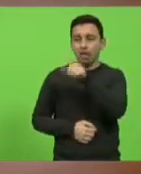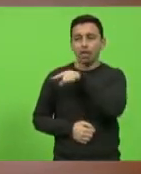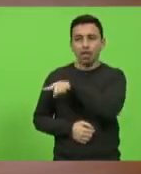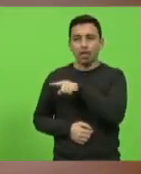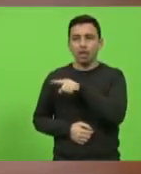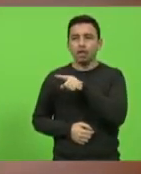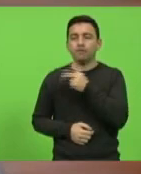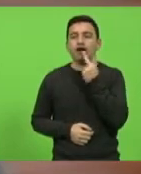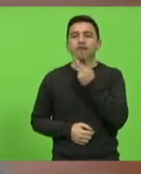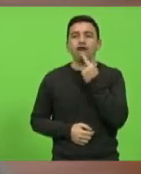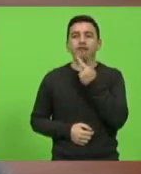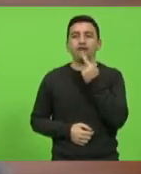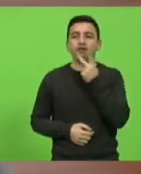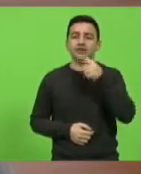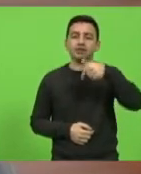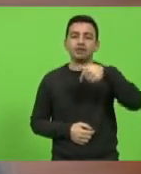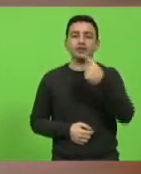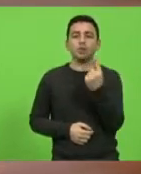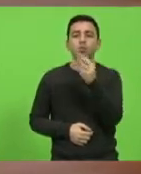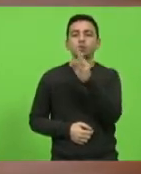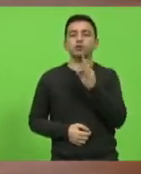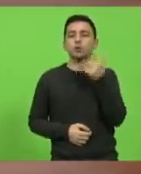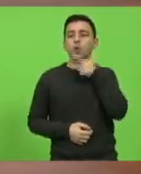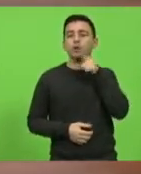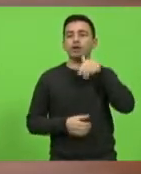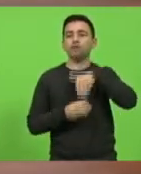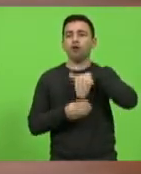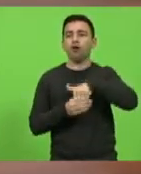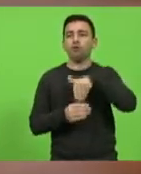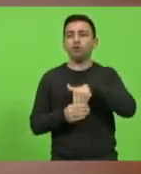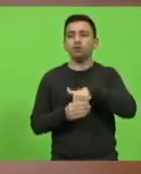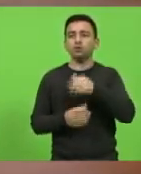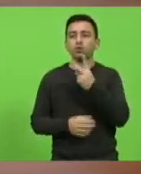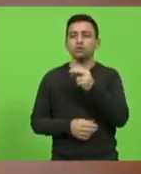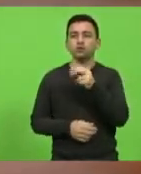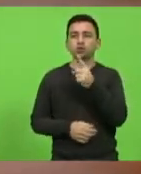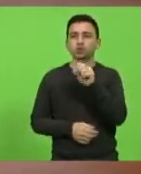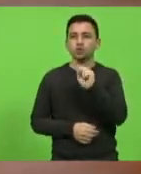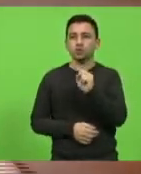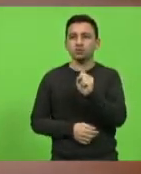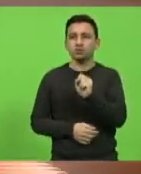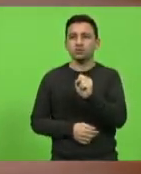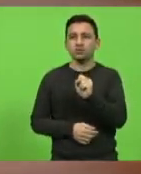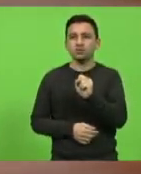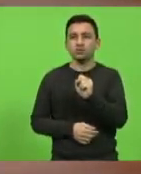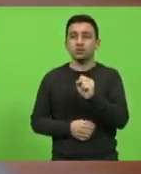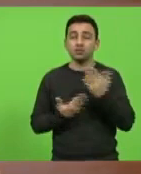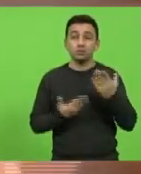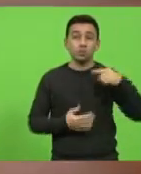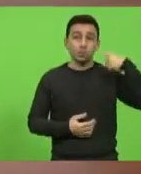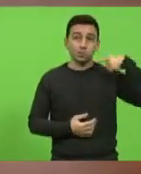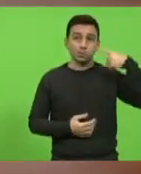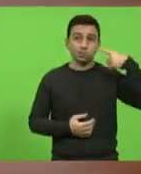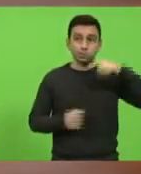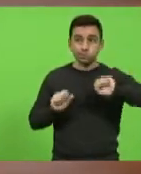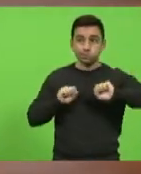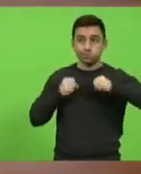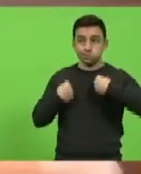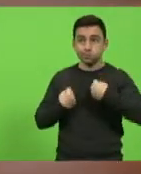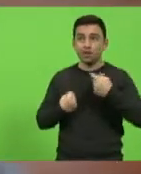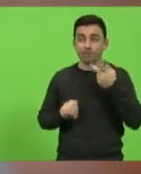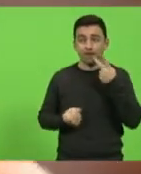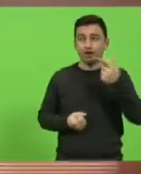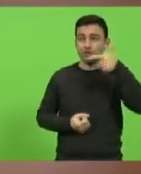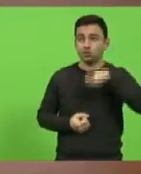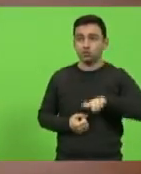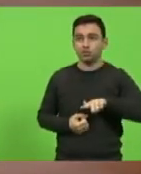com 71% dos votos válidos em 2018. E aqui o advogado de defesa reafirma que